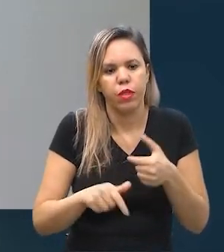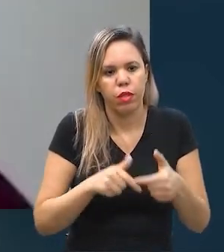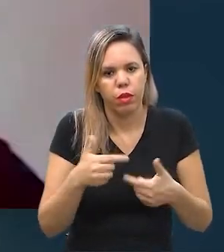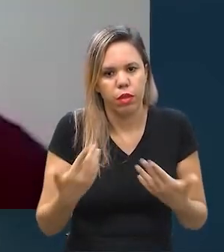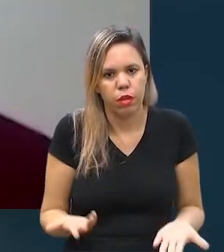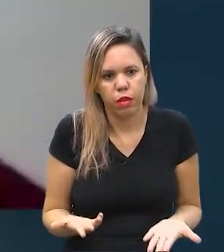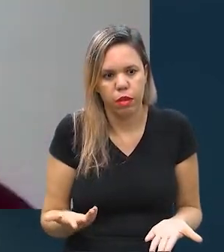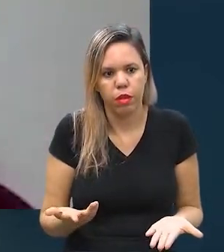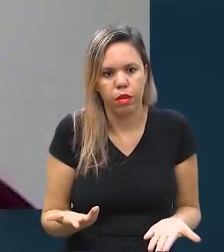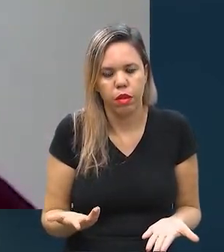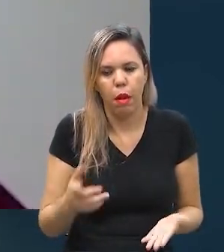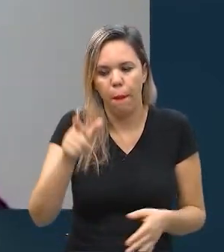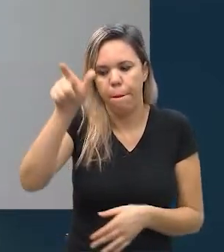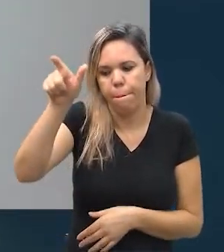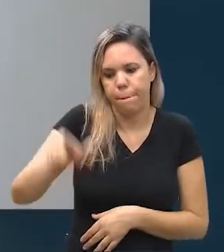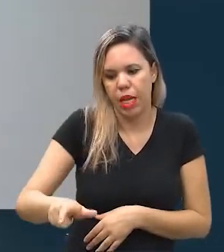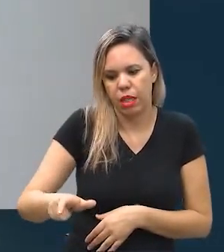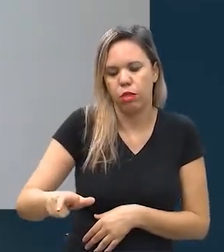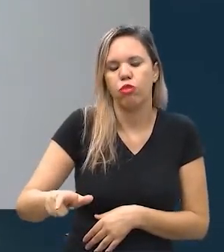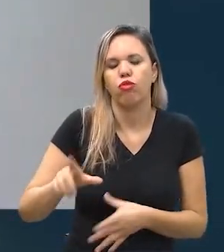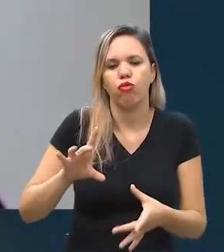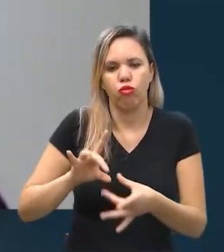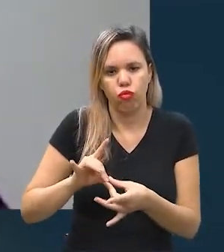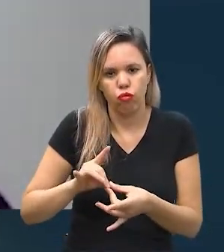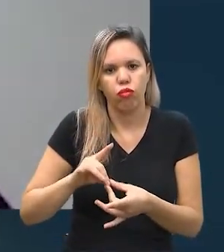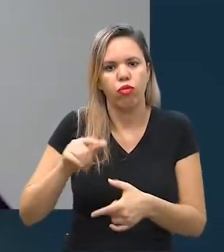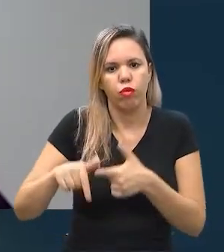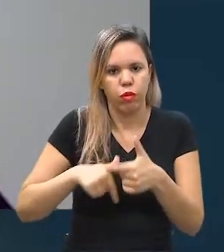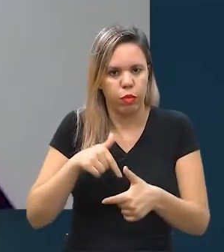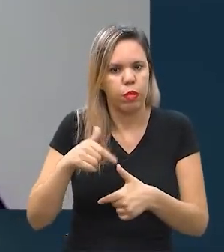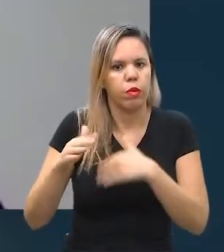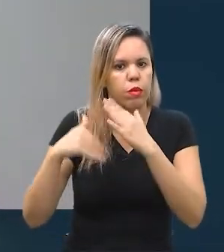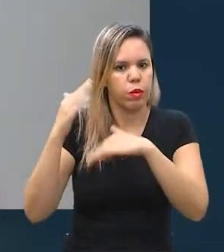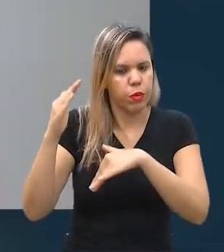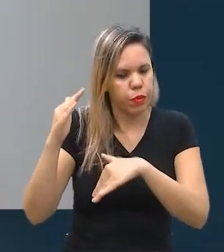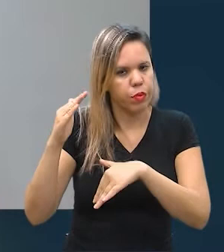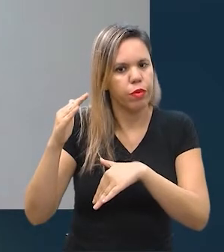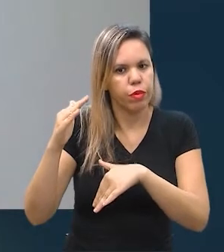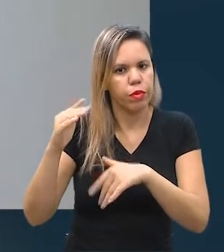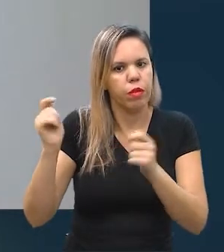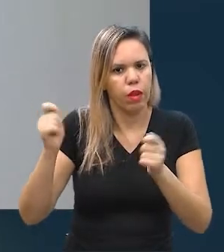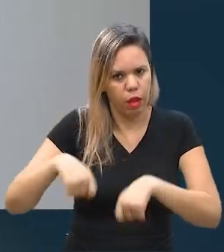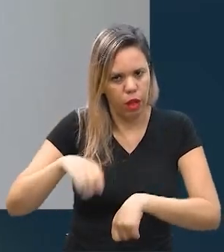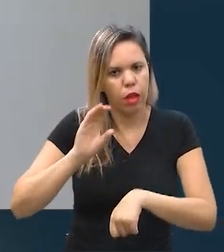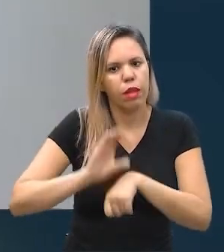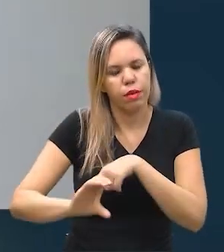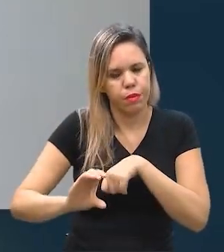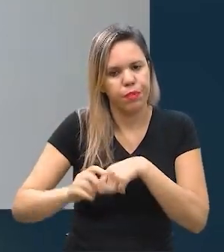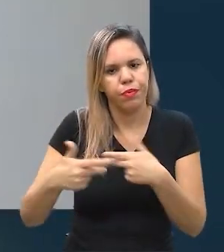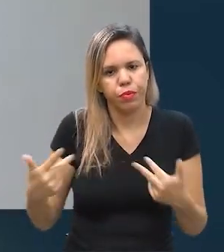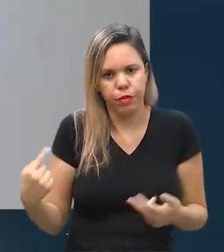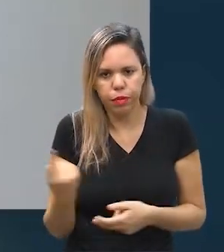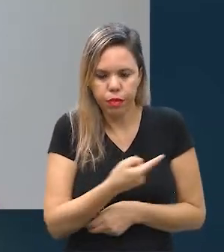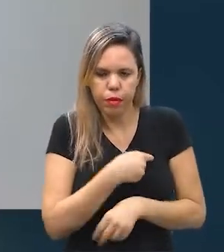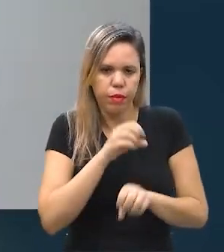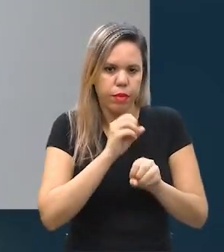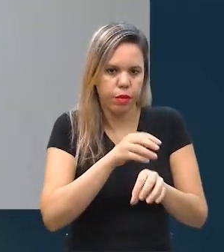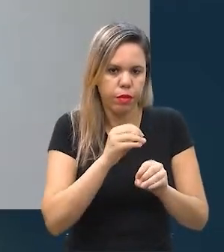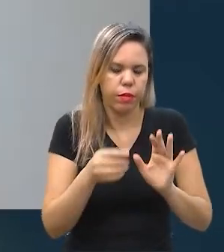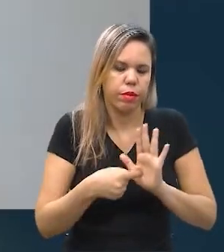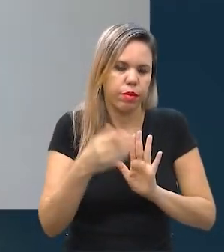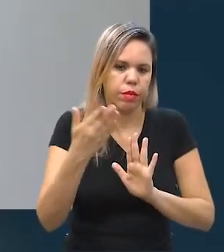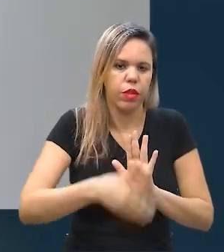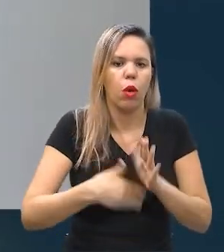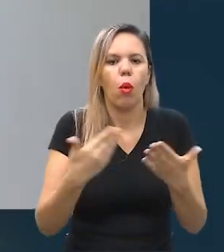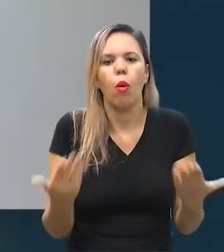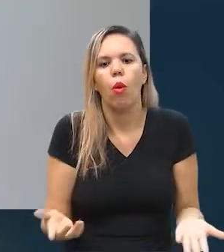função, ou ele vai ter alguma pessoa ou algum parceiro para desenvolver essa parte. A gente tem capacitações em que a gente ensina, mostra quais